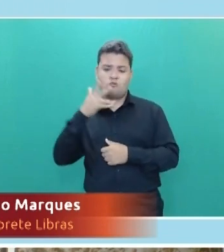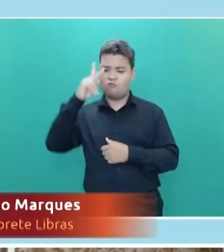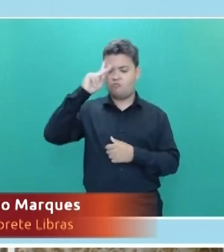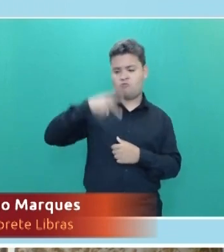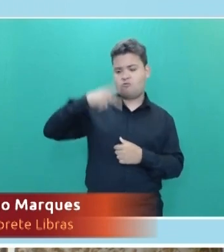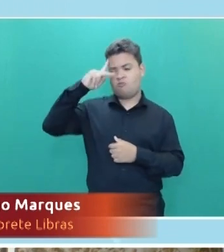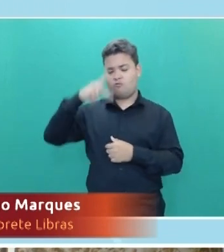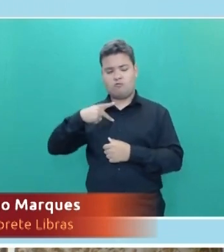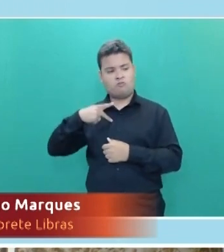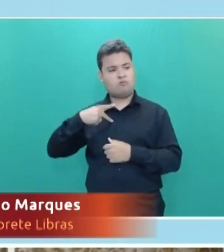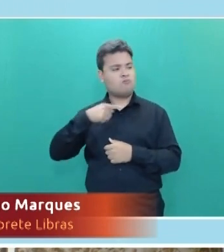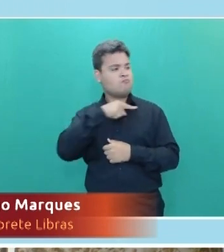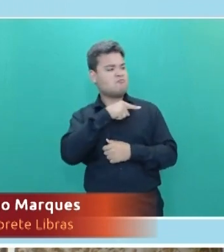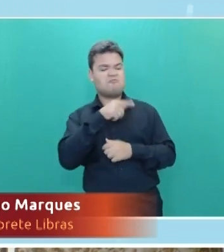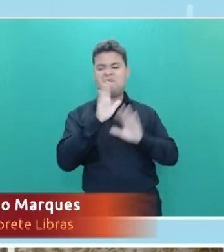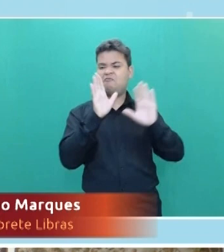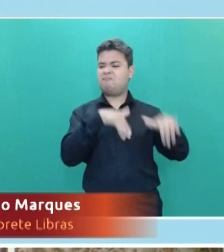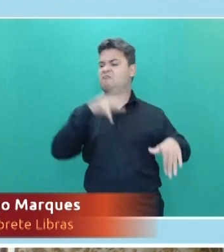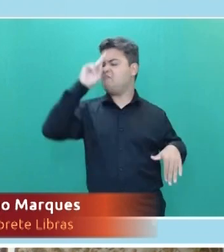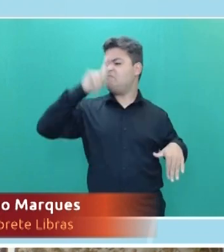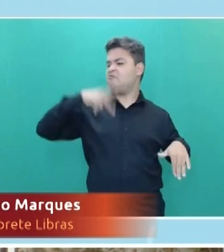para o outro, como a senhora mesma disse.